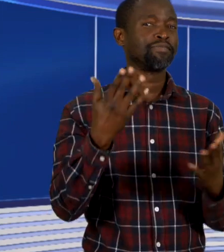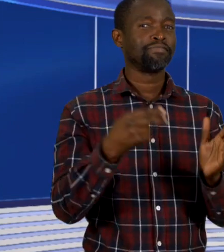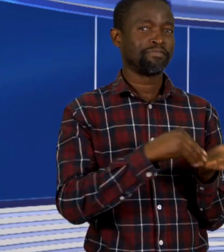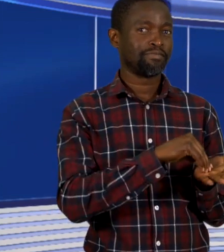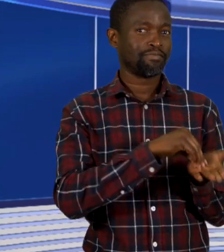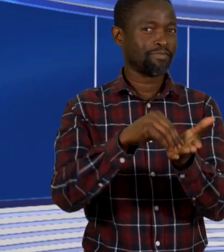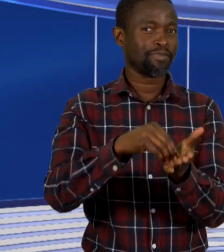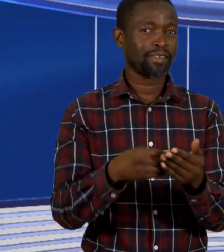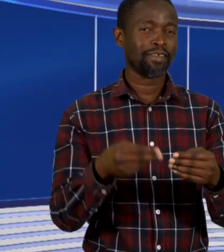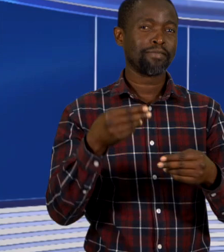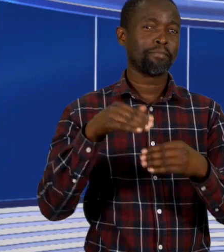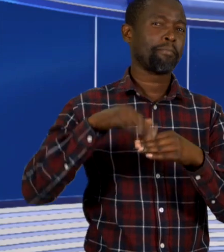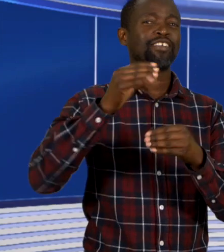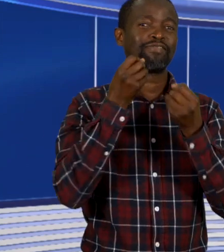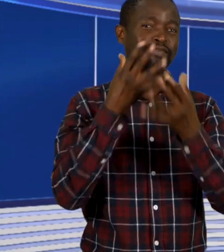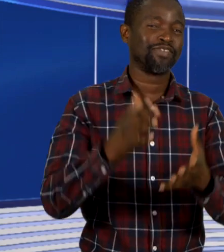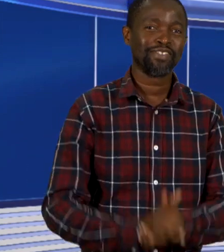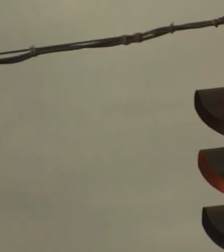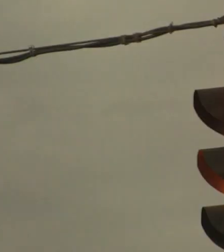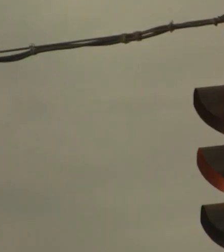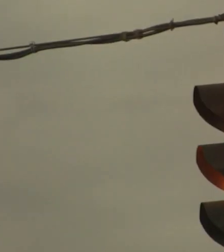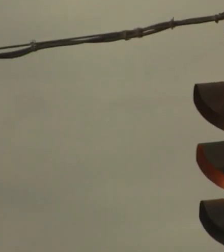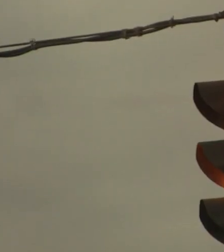inclusivo do país na peça a seguir.